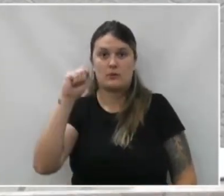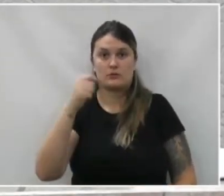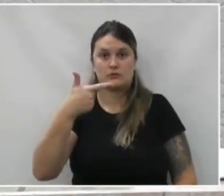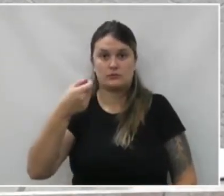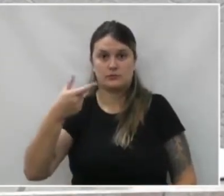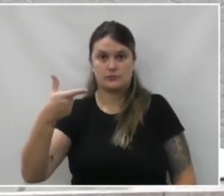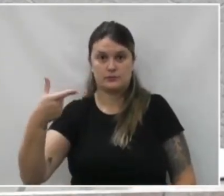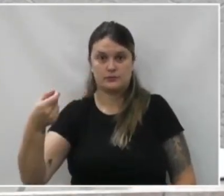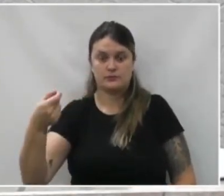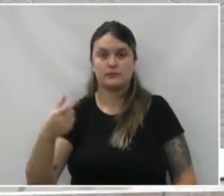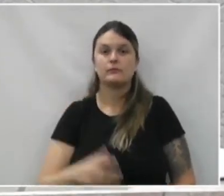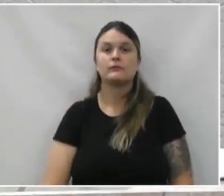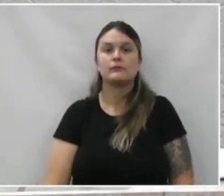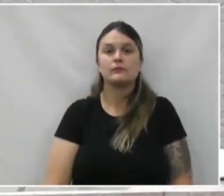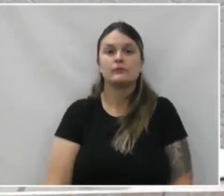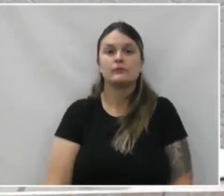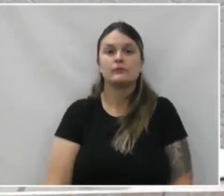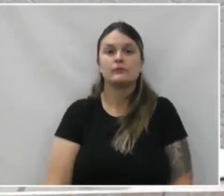Correspondências recebidas. Ofício de número